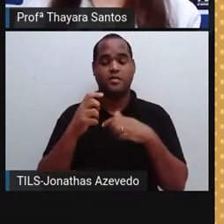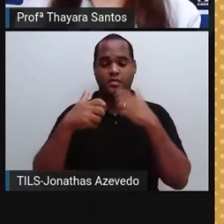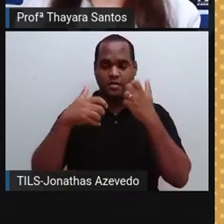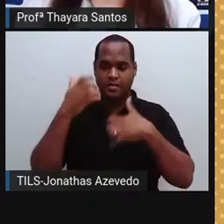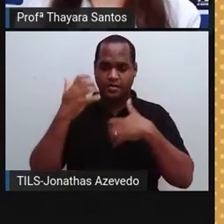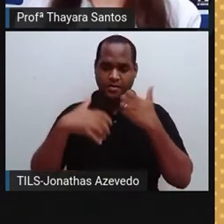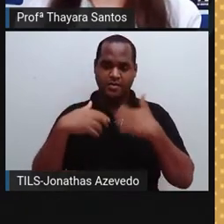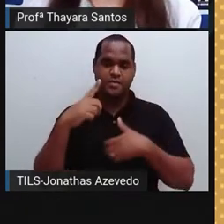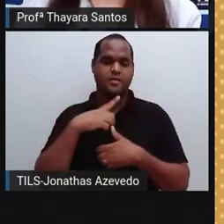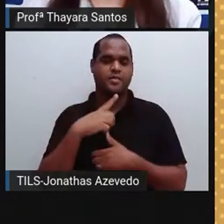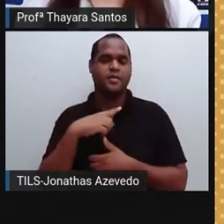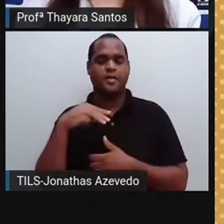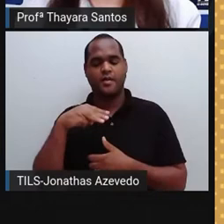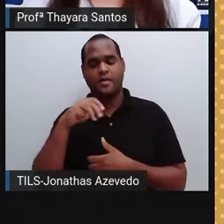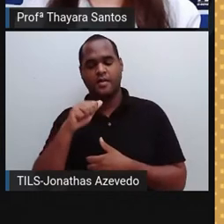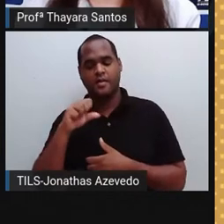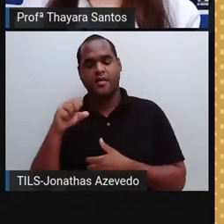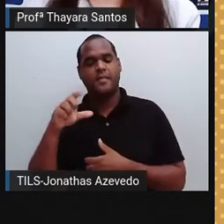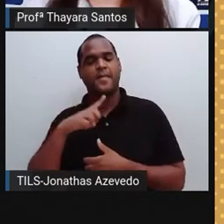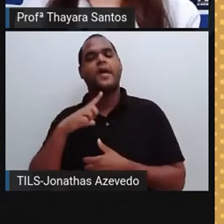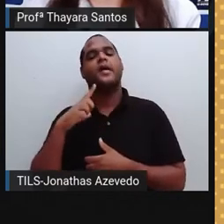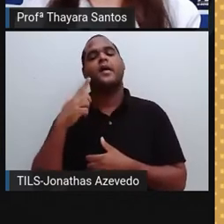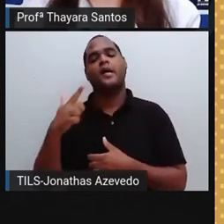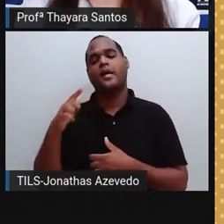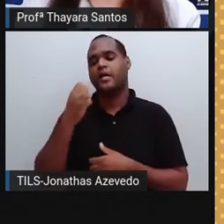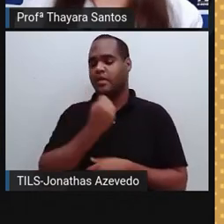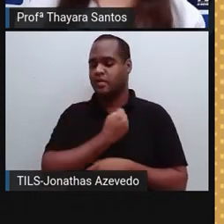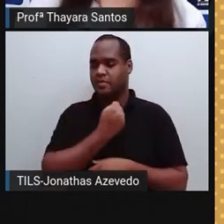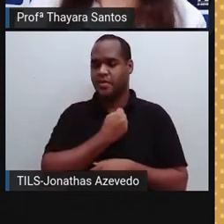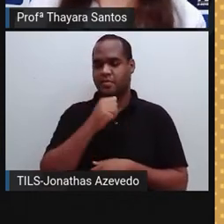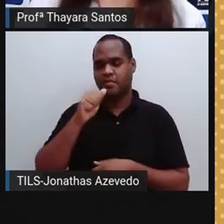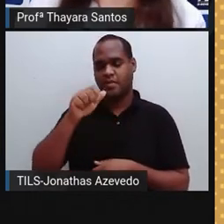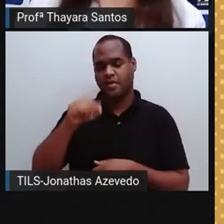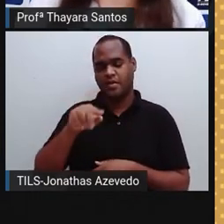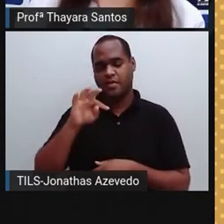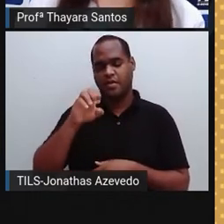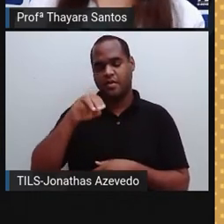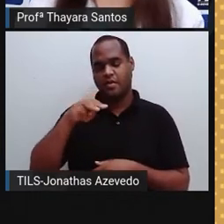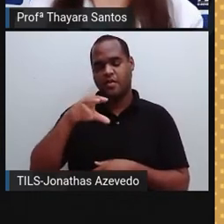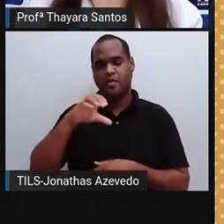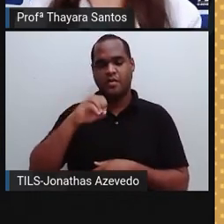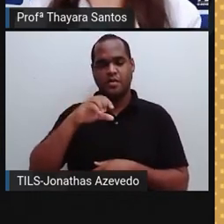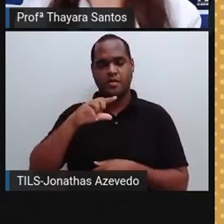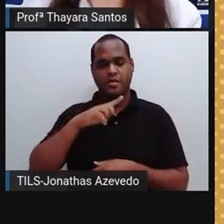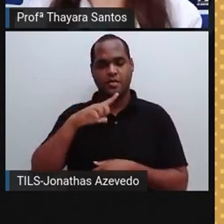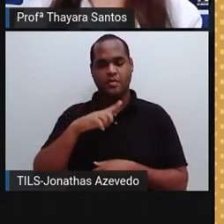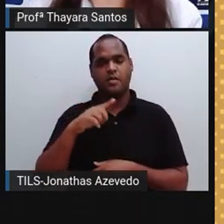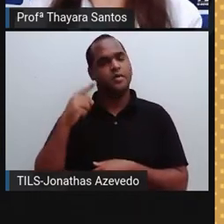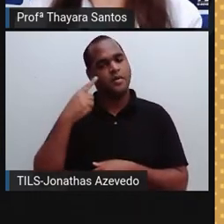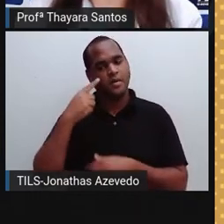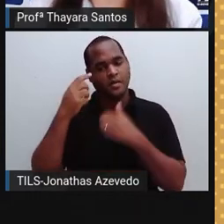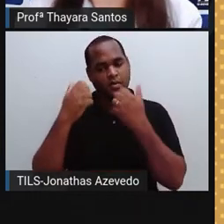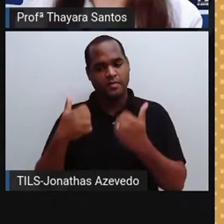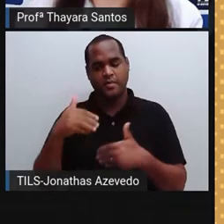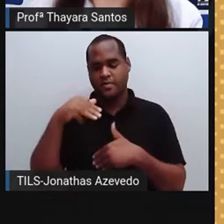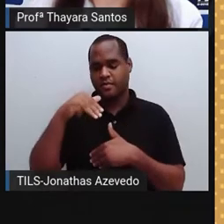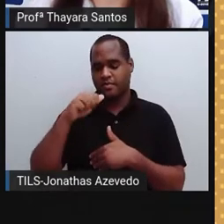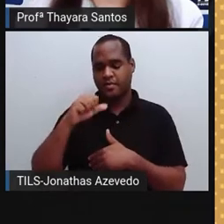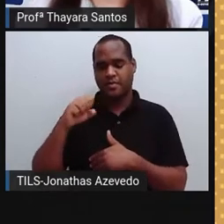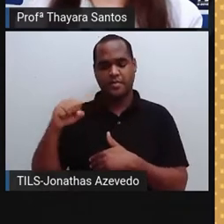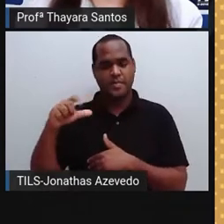da massa menos o número atômico. Então, N, que é nêutrons, vai ser igual ao número de massa, que